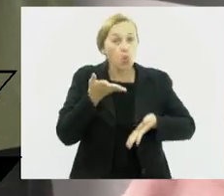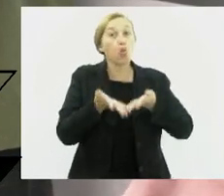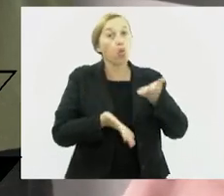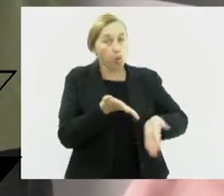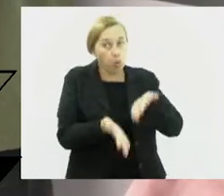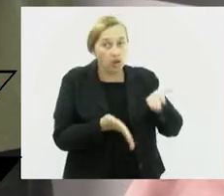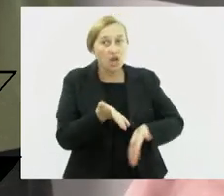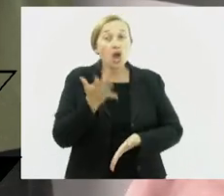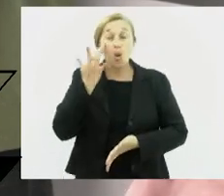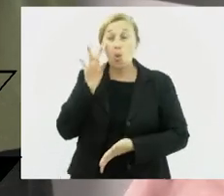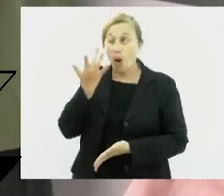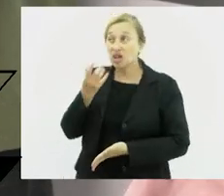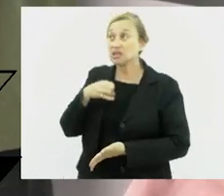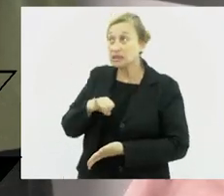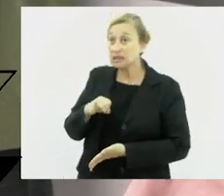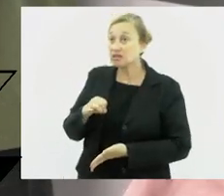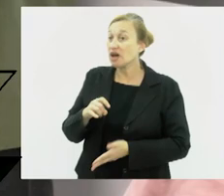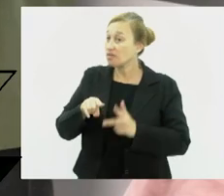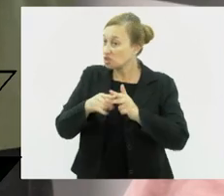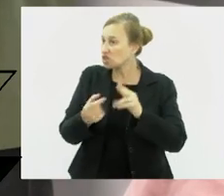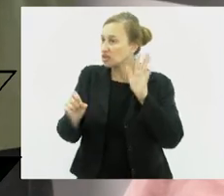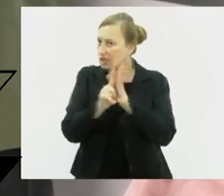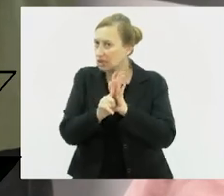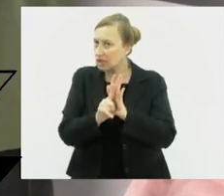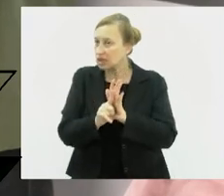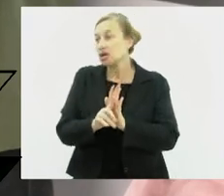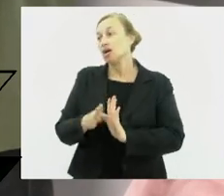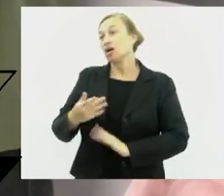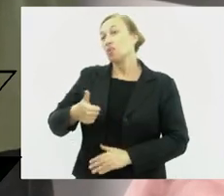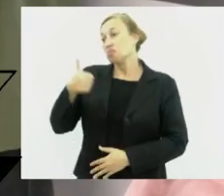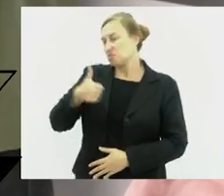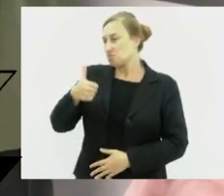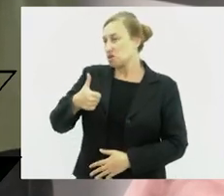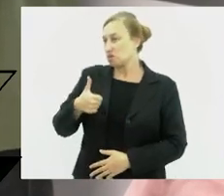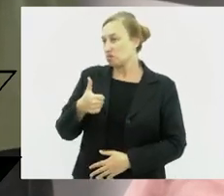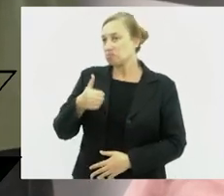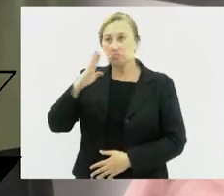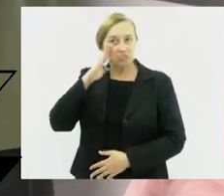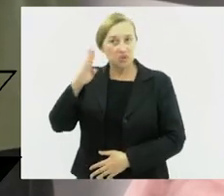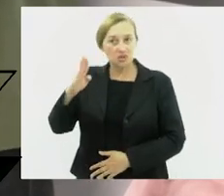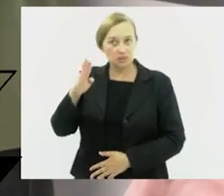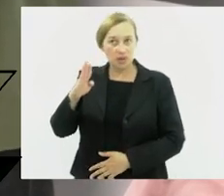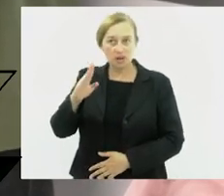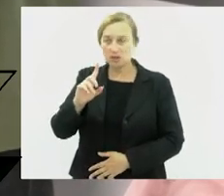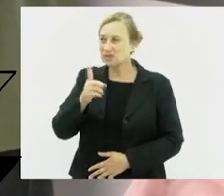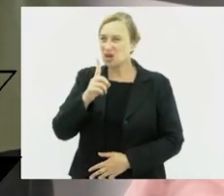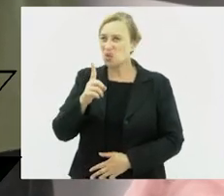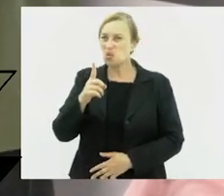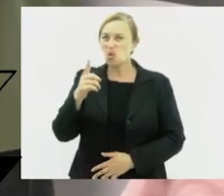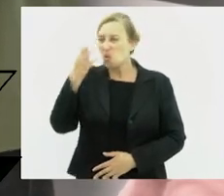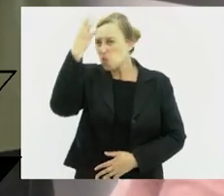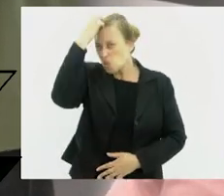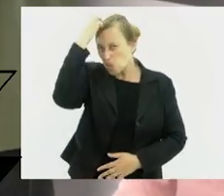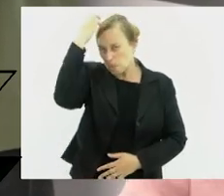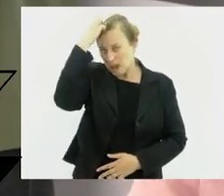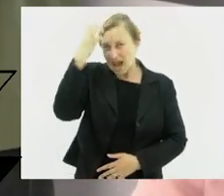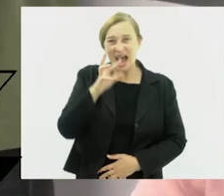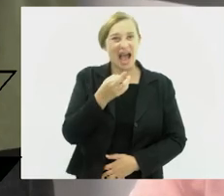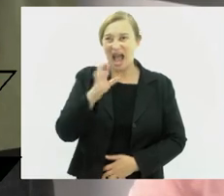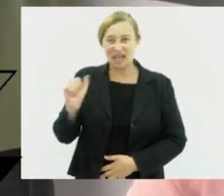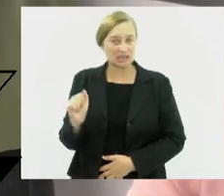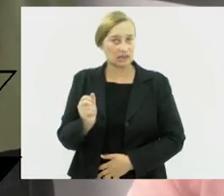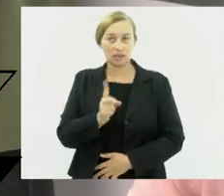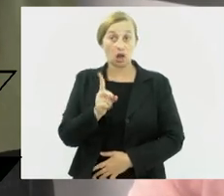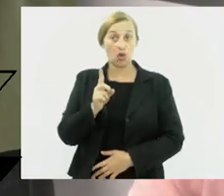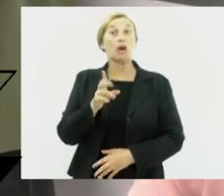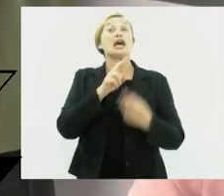Eu acho que se a gente vai mexer nessa lei, fica aqui como primeiro ponto, não crucificar raças. Eu acho que isso é um equívoco. E